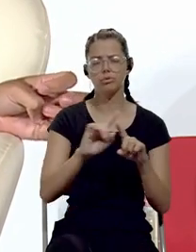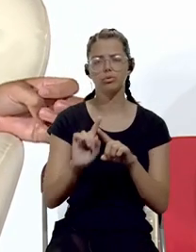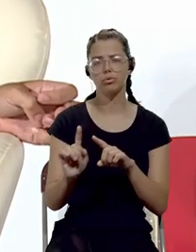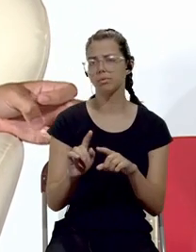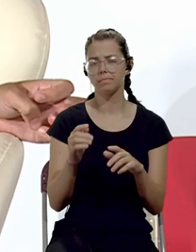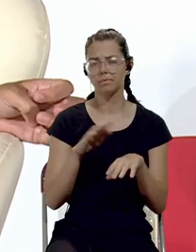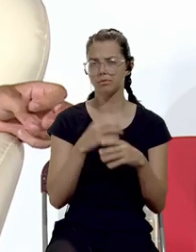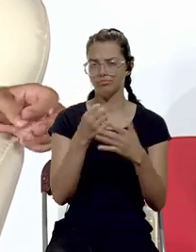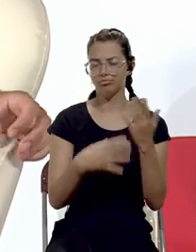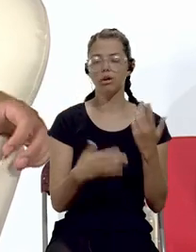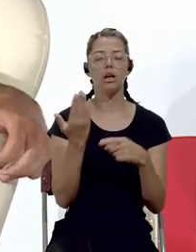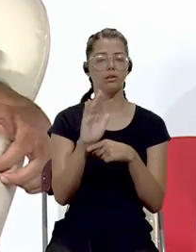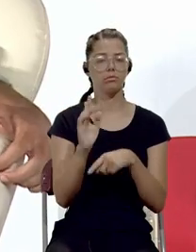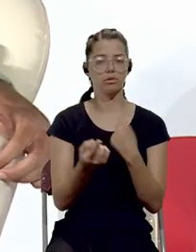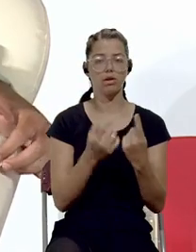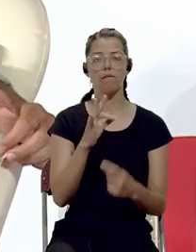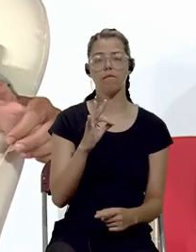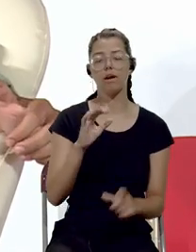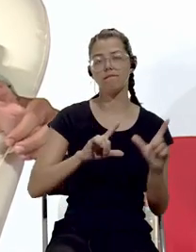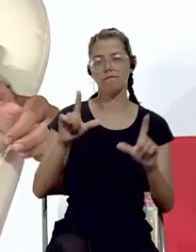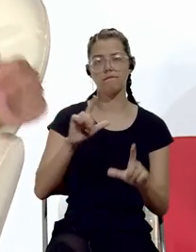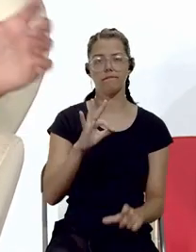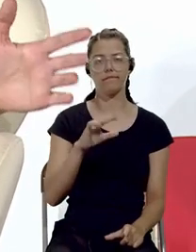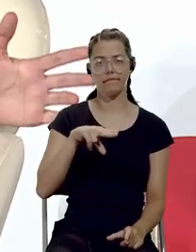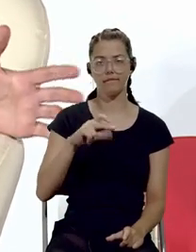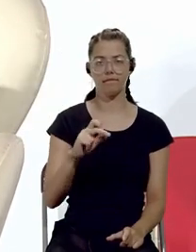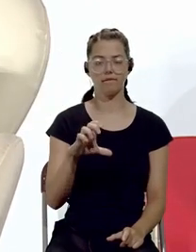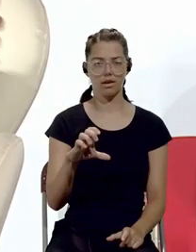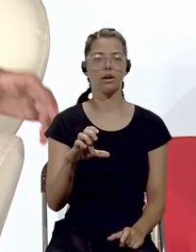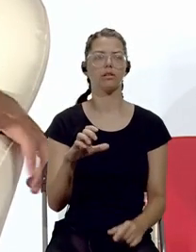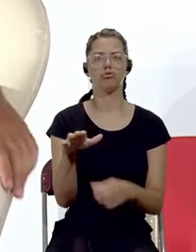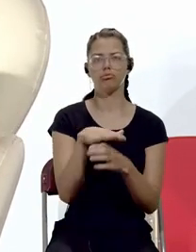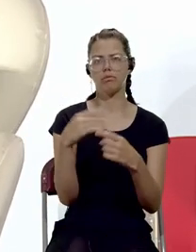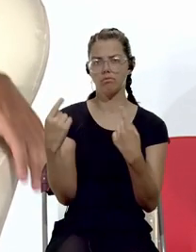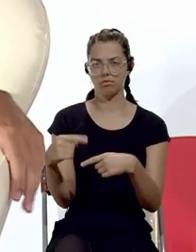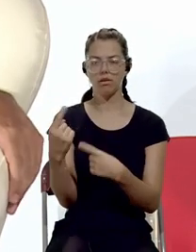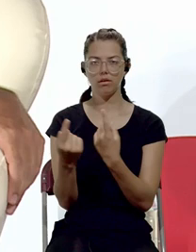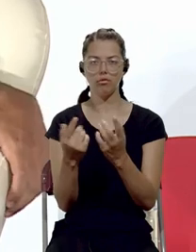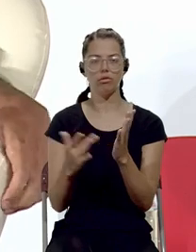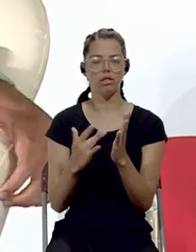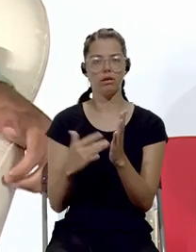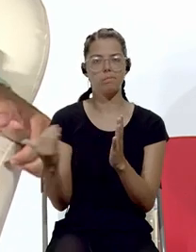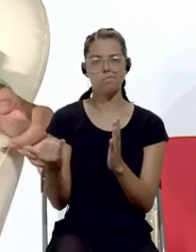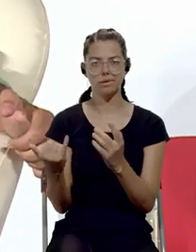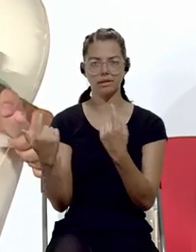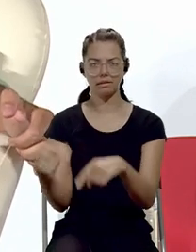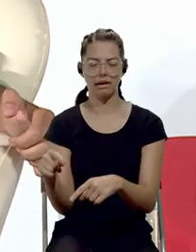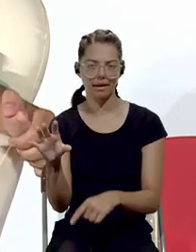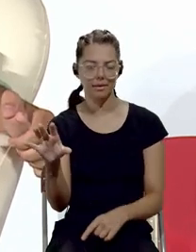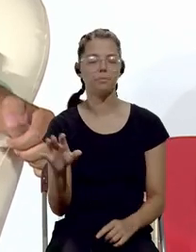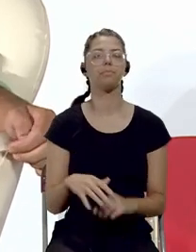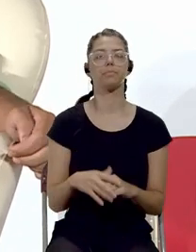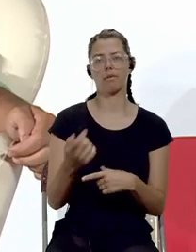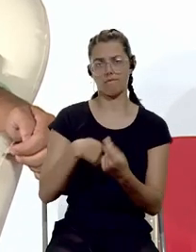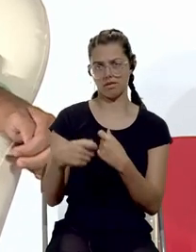género. Temos alguns exemplos, a FNAC, por exemplo, já começa a ter um espaço alfarrabista em algumas FNACs, isso é uma coisa prometedora, e de